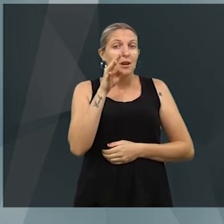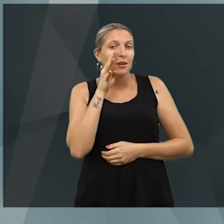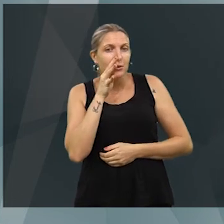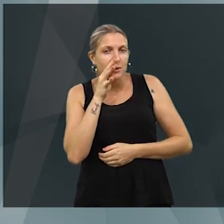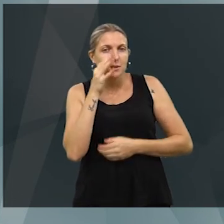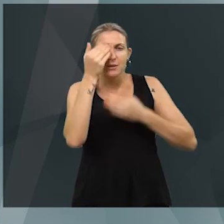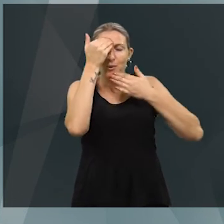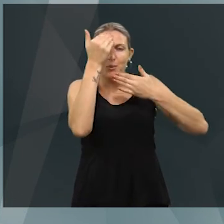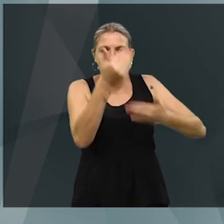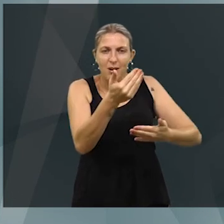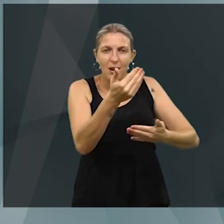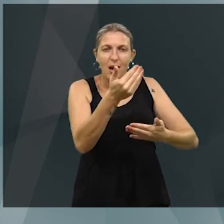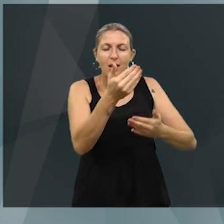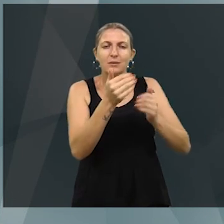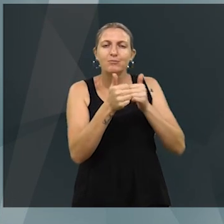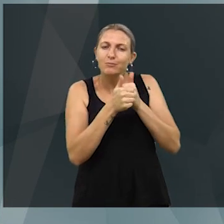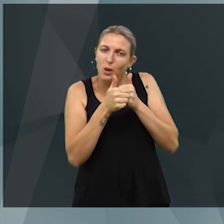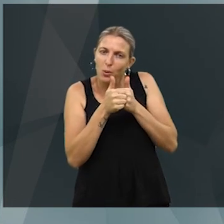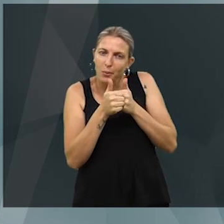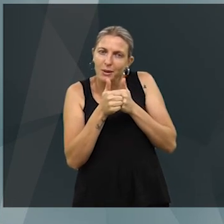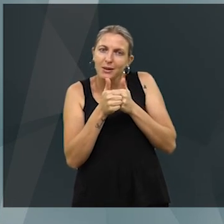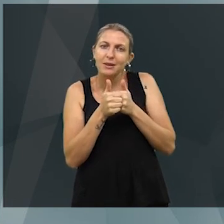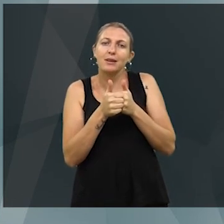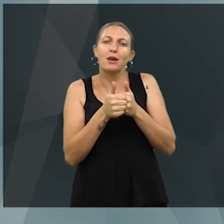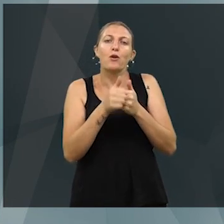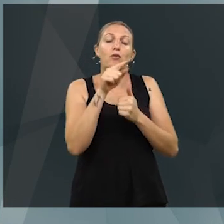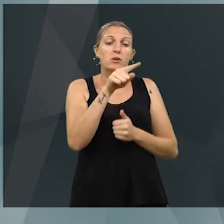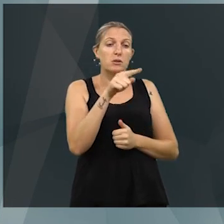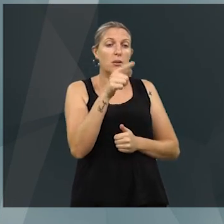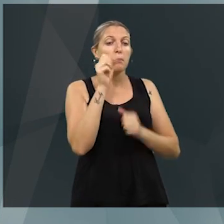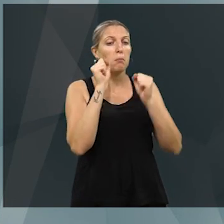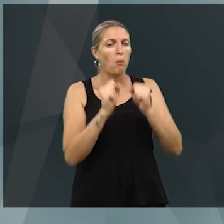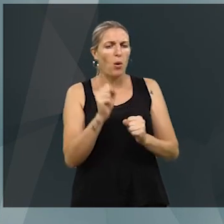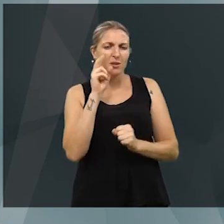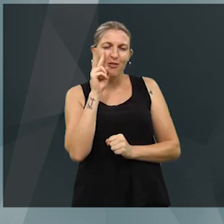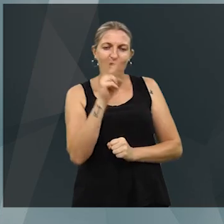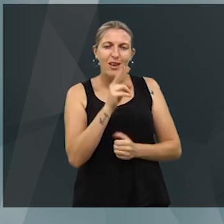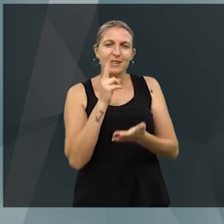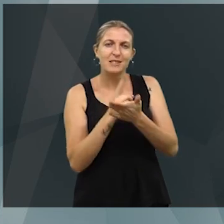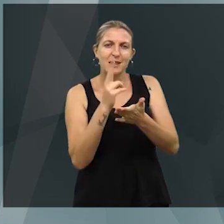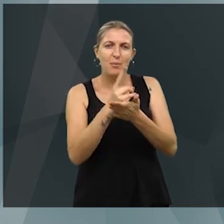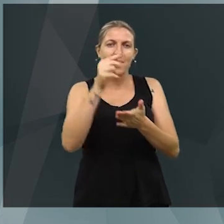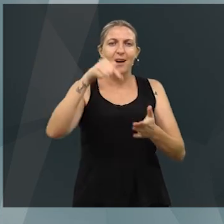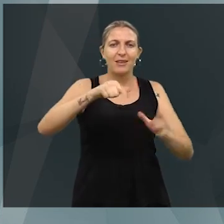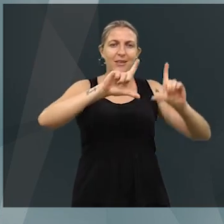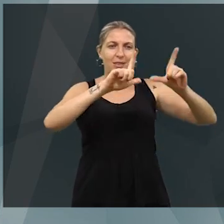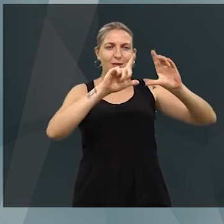assiste, muito obrigado pela sua companhia. Você pode nos acompanhar sempre aqui